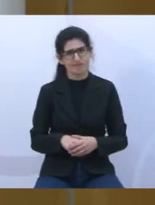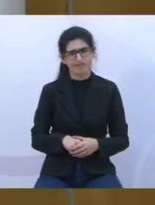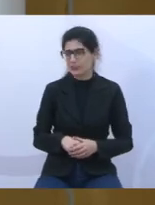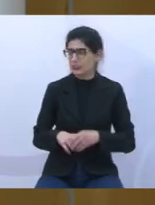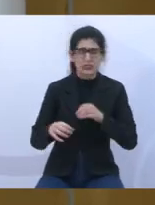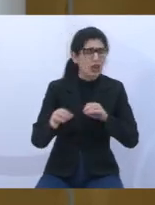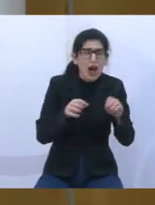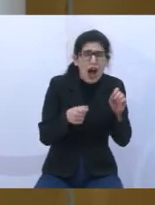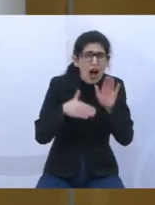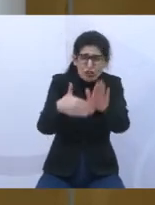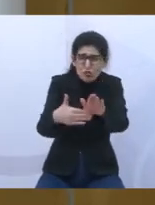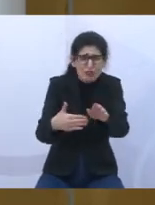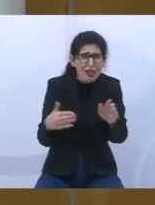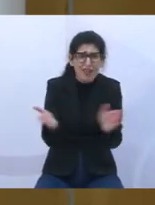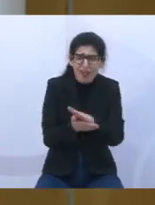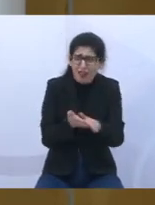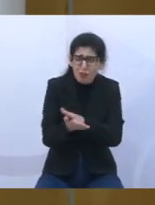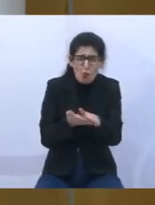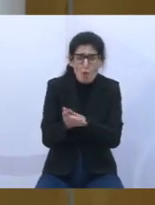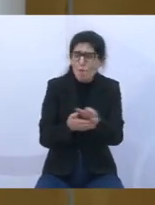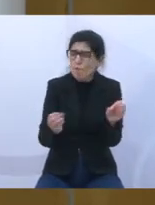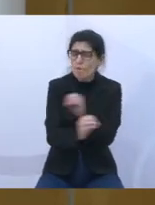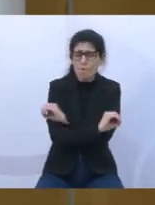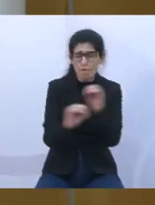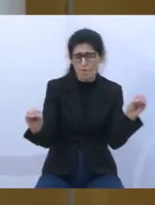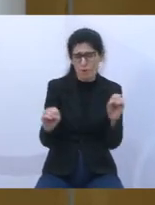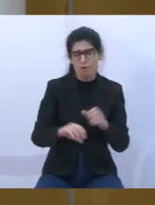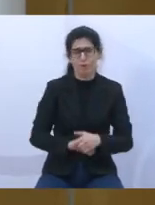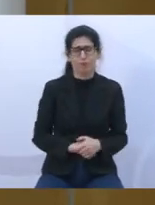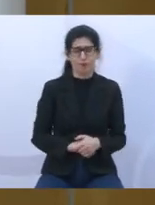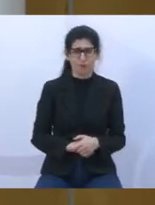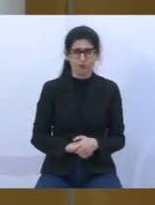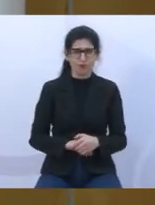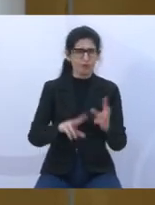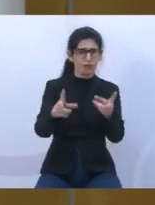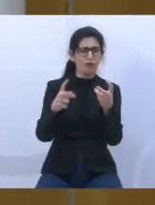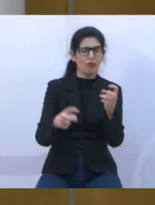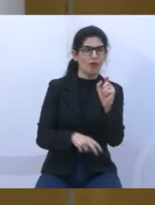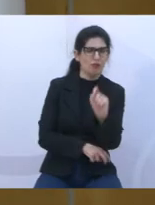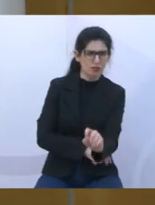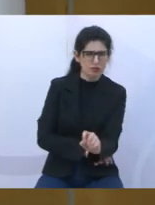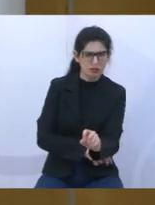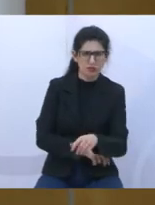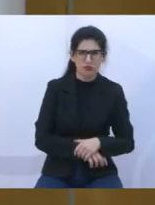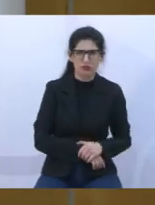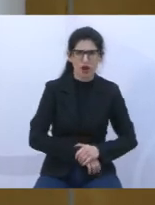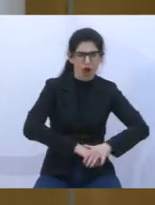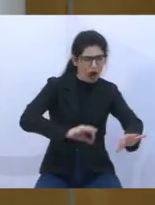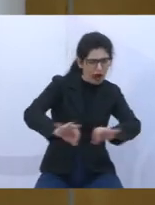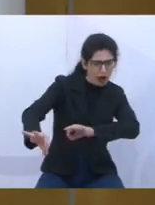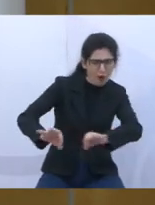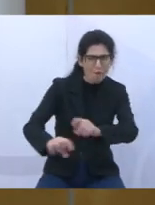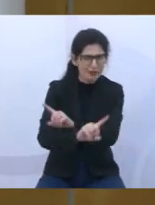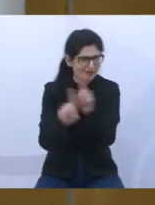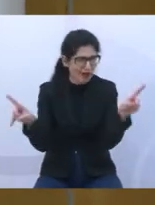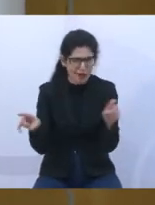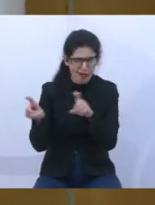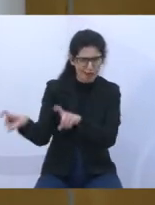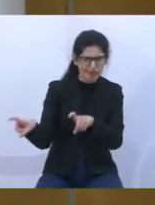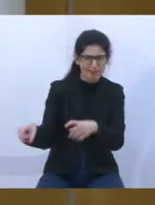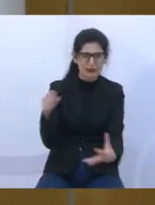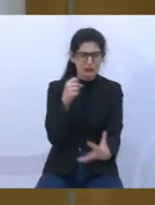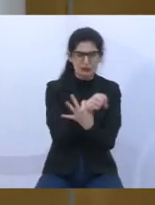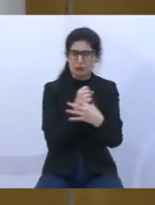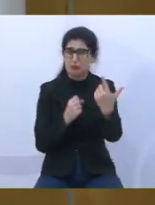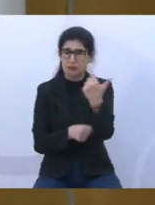tá esquecido a zona rural e perceba que o que não tem manutenção não